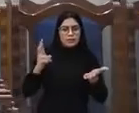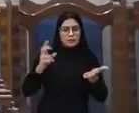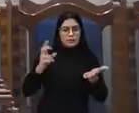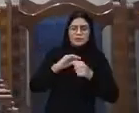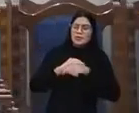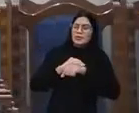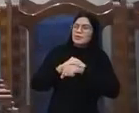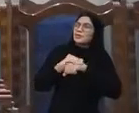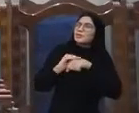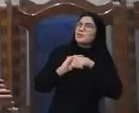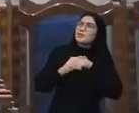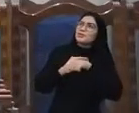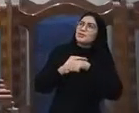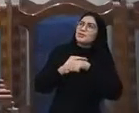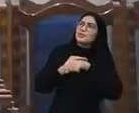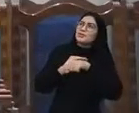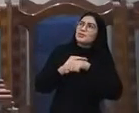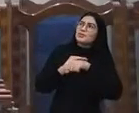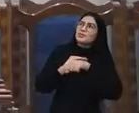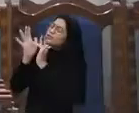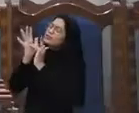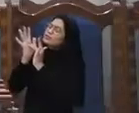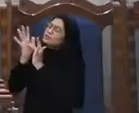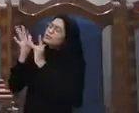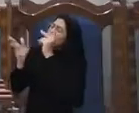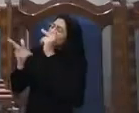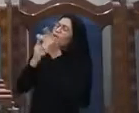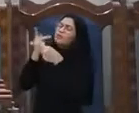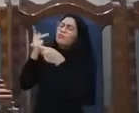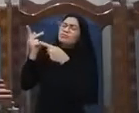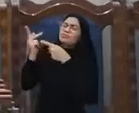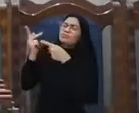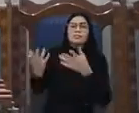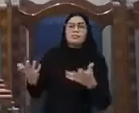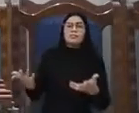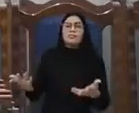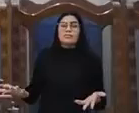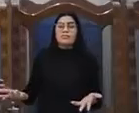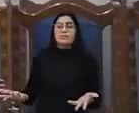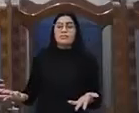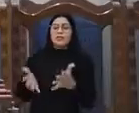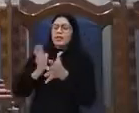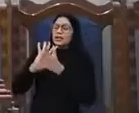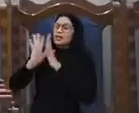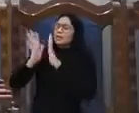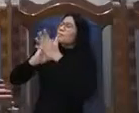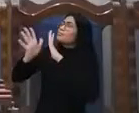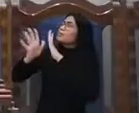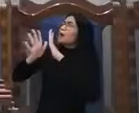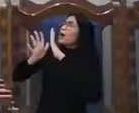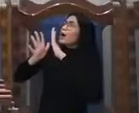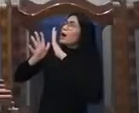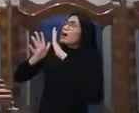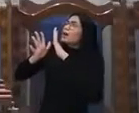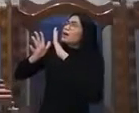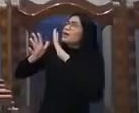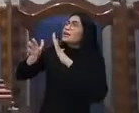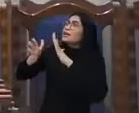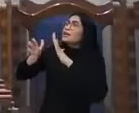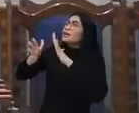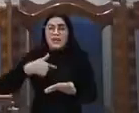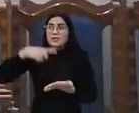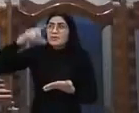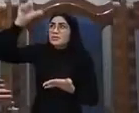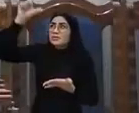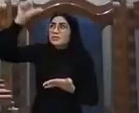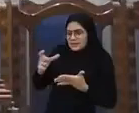com Ele. Falei com Ele, e essa noite ainda estou sentindo a presença